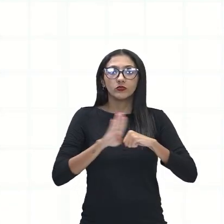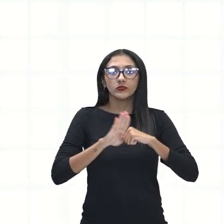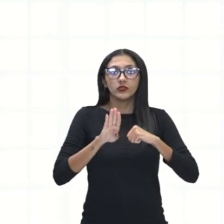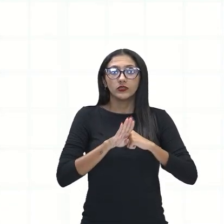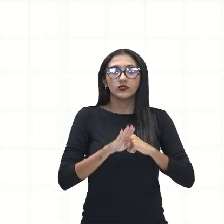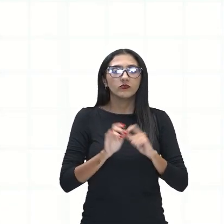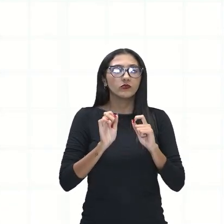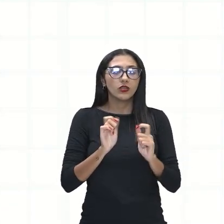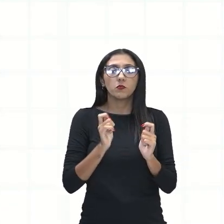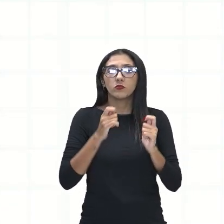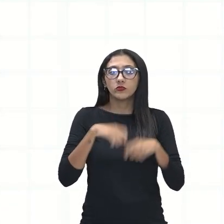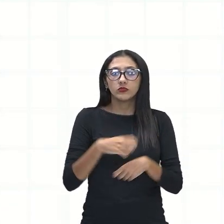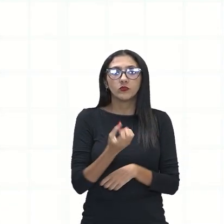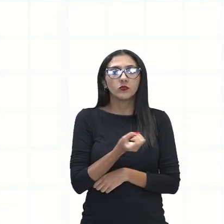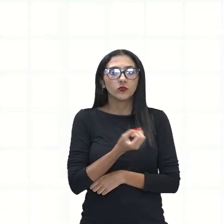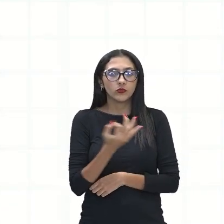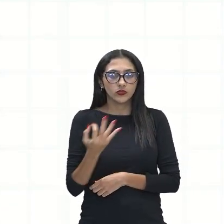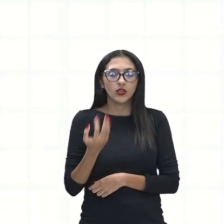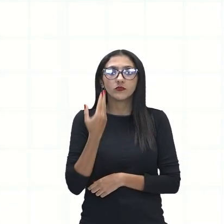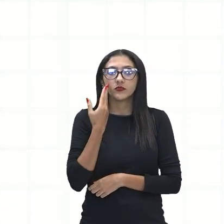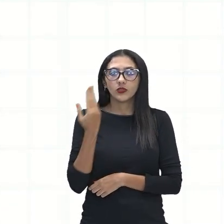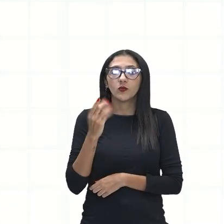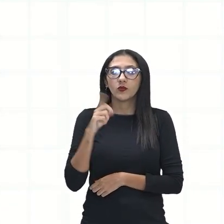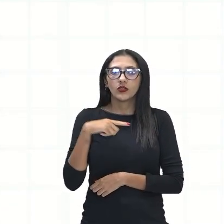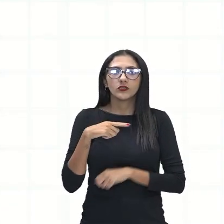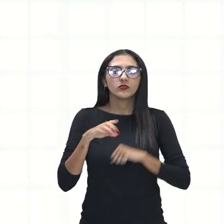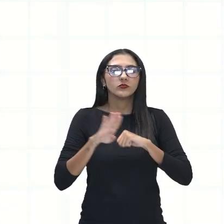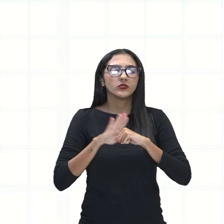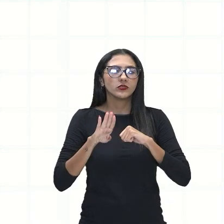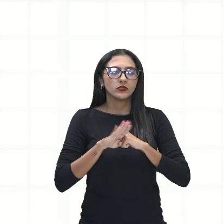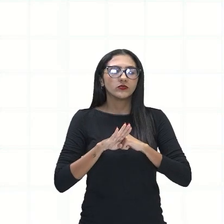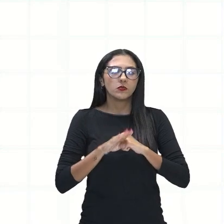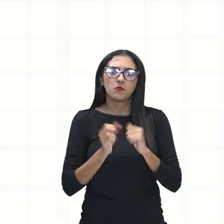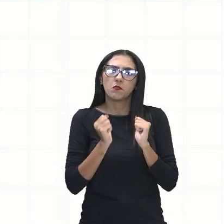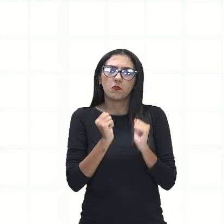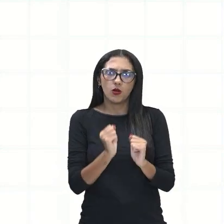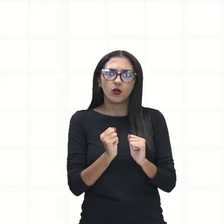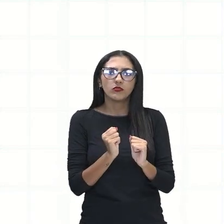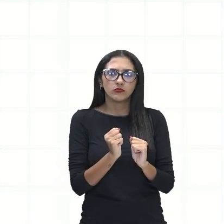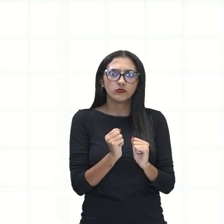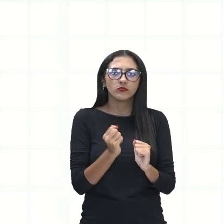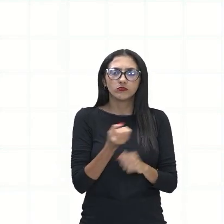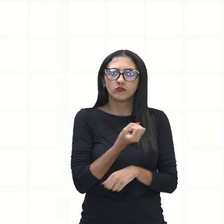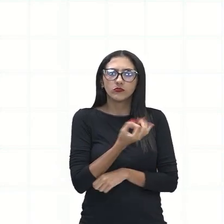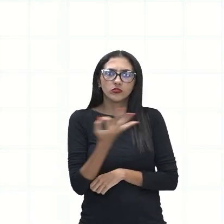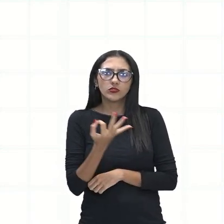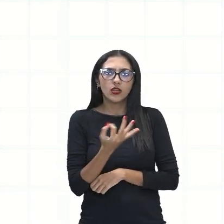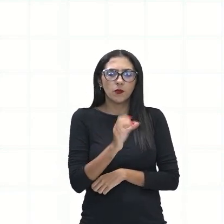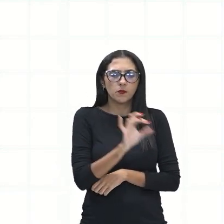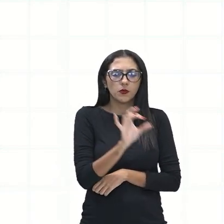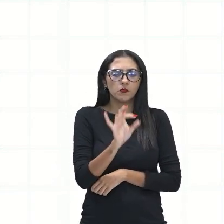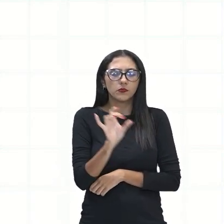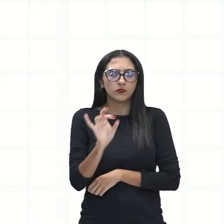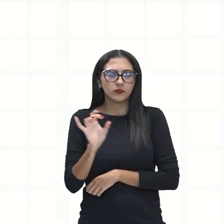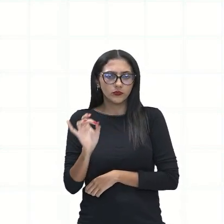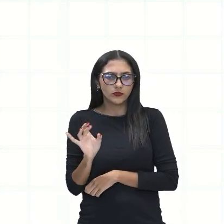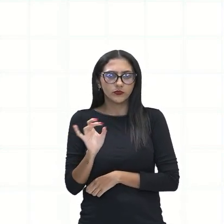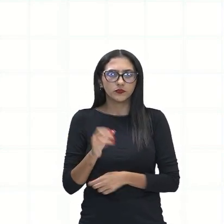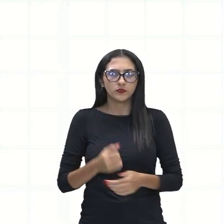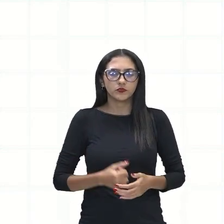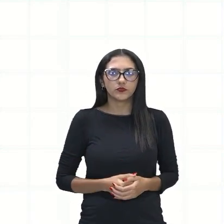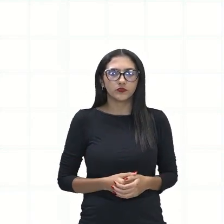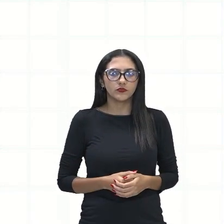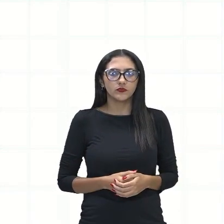contáveis. Então, banana é um substantivo que eu posso quantificar individualmente. Então, quando ele